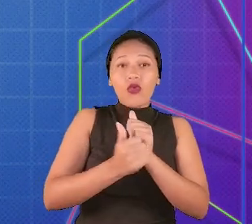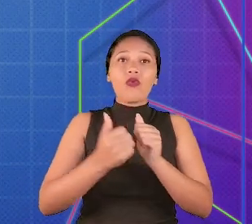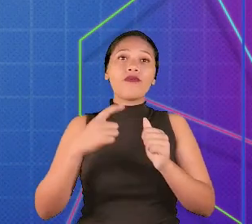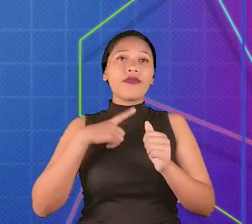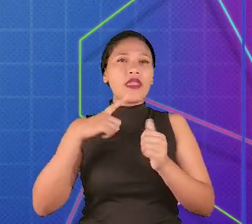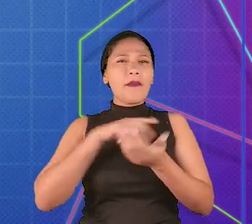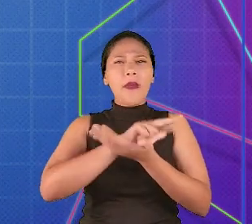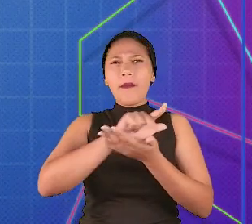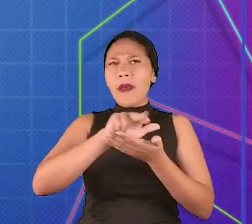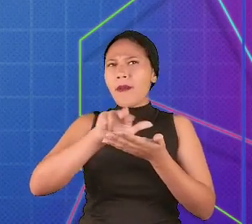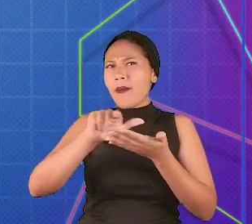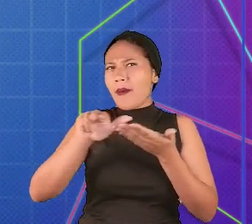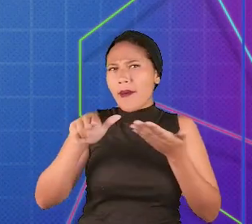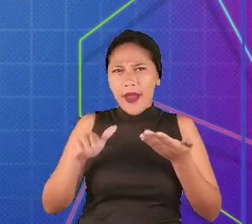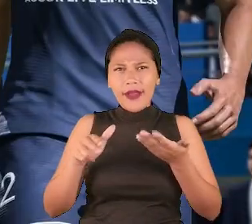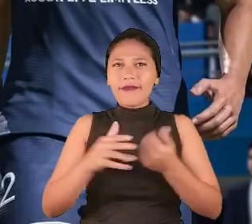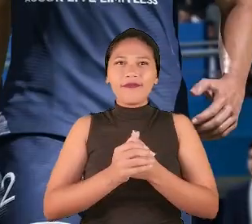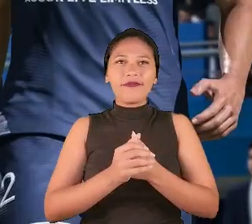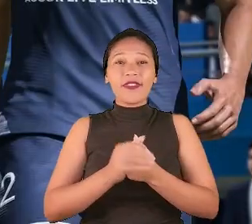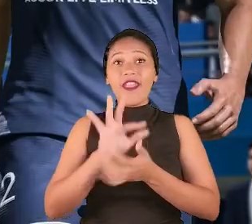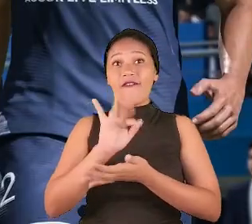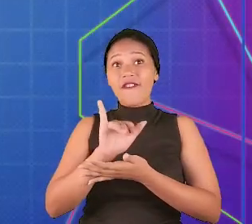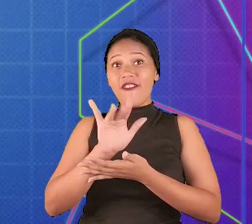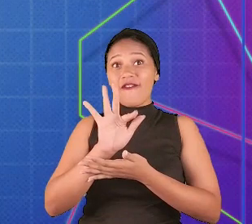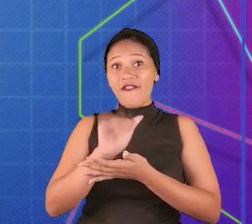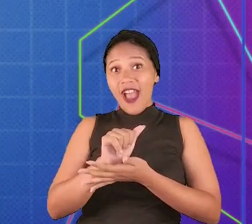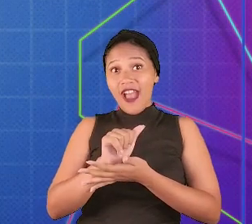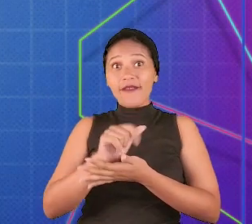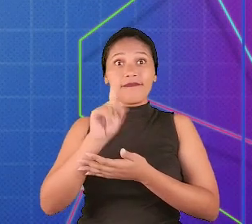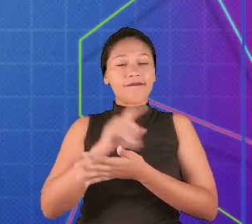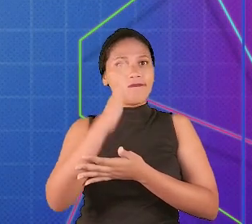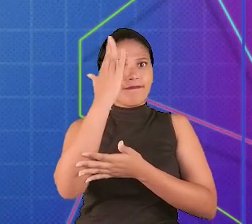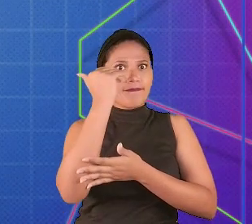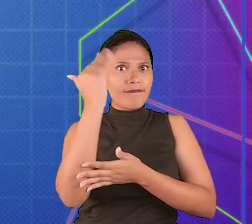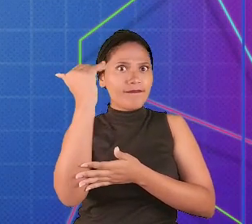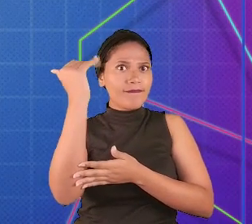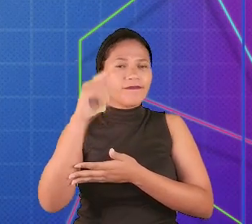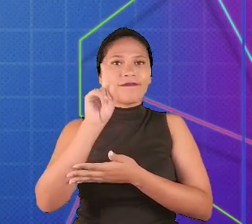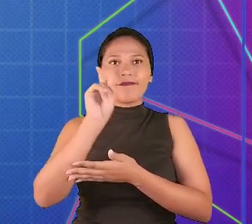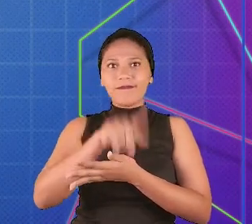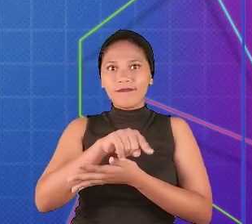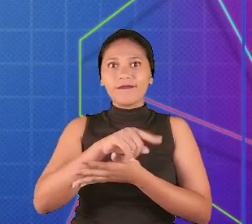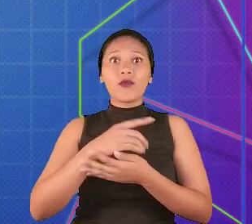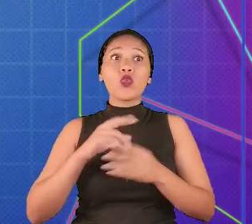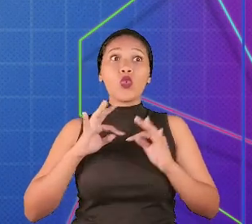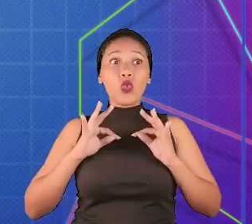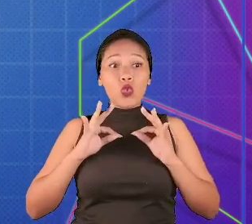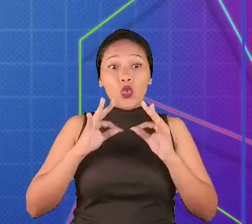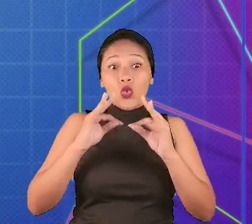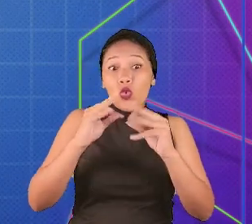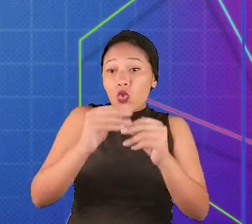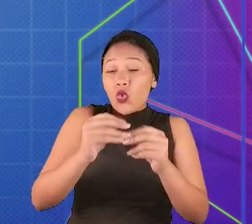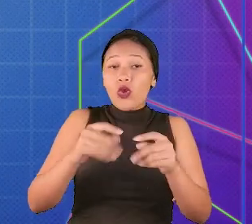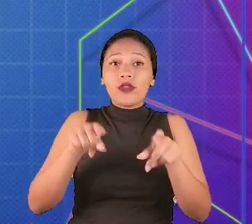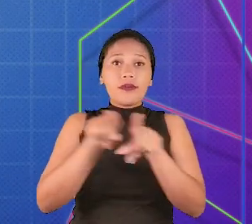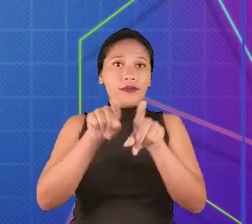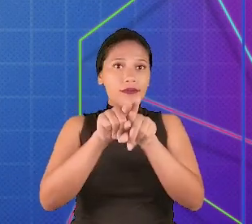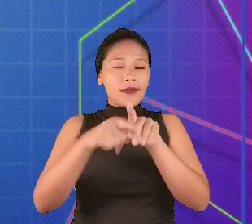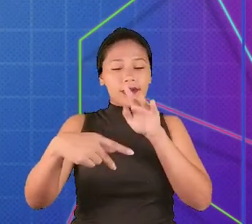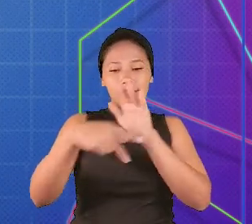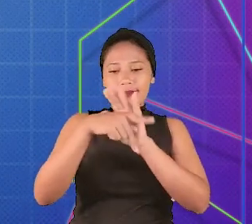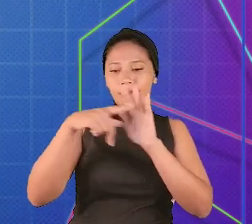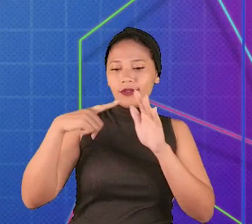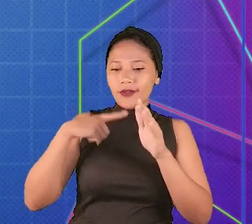basquete, golfe e muitos outros. O FIFA de futebol é um dos mais conhecidos. Tudo isso e ainda falta falar